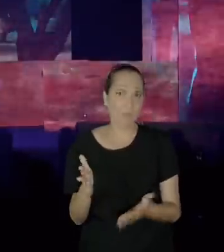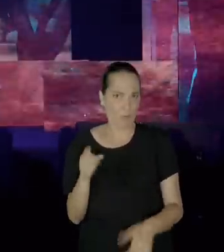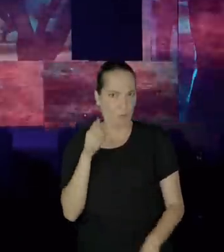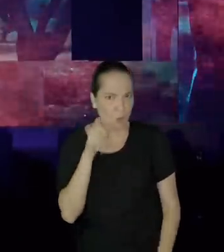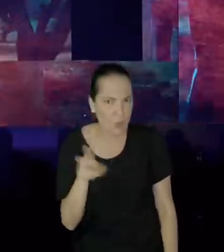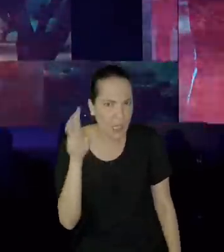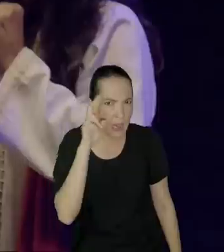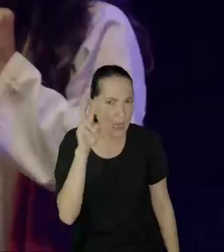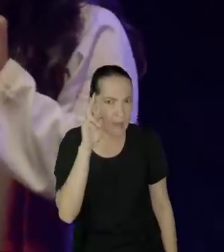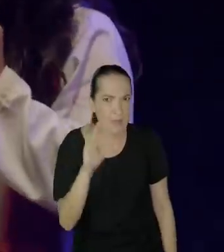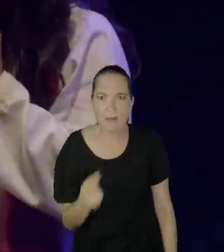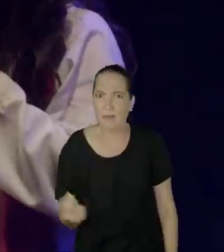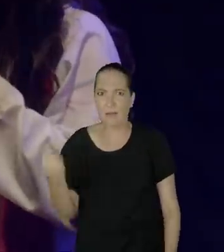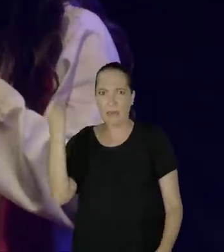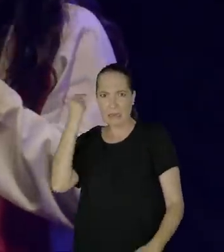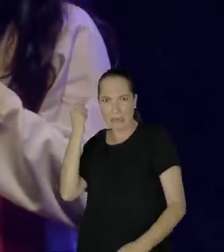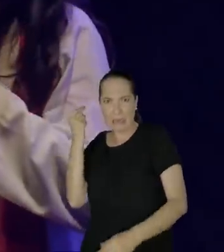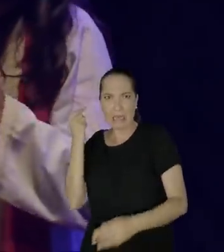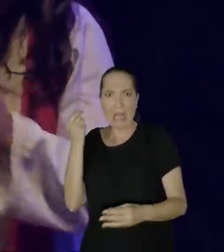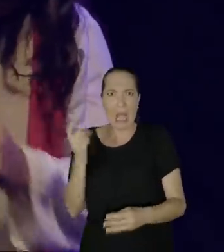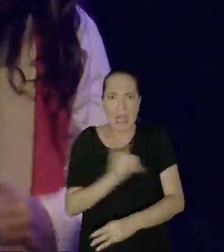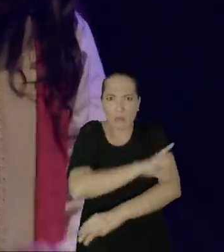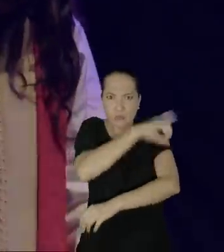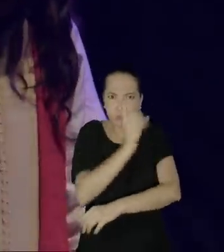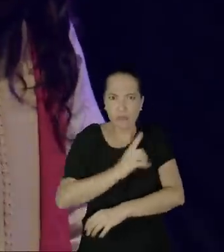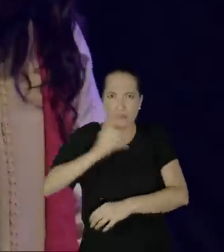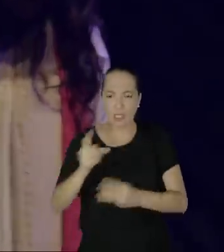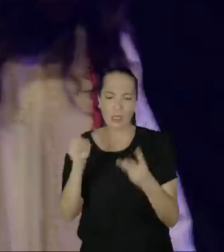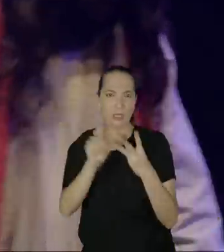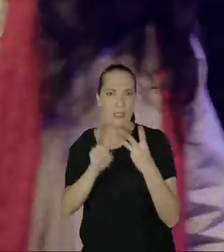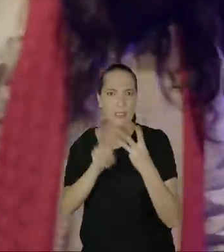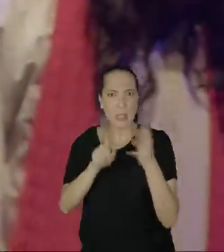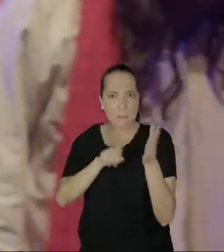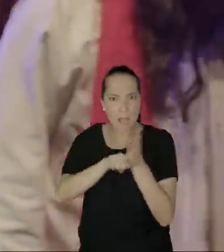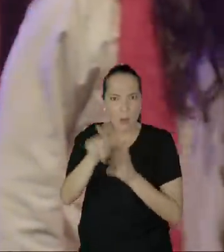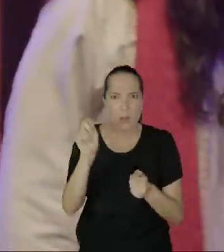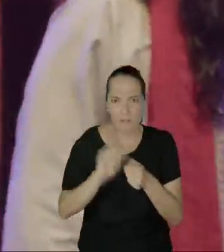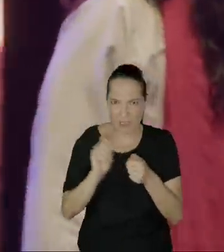Lembra-te da terceira pergunta que te fiz no deserto?